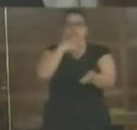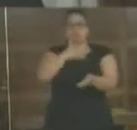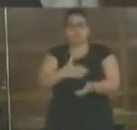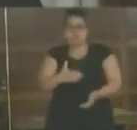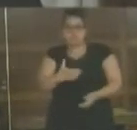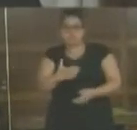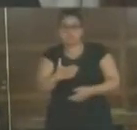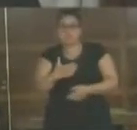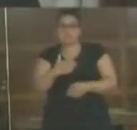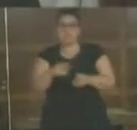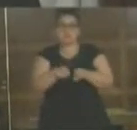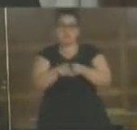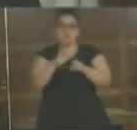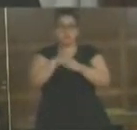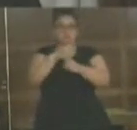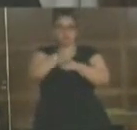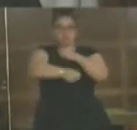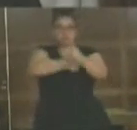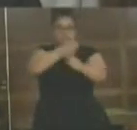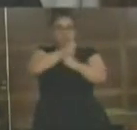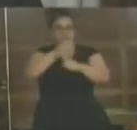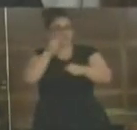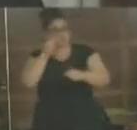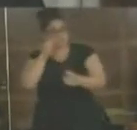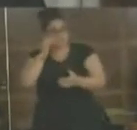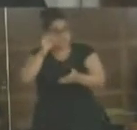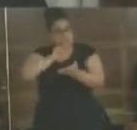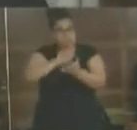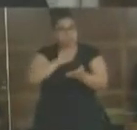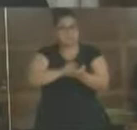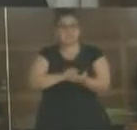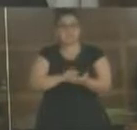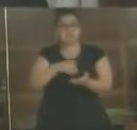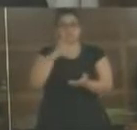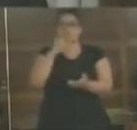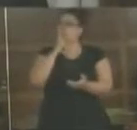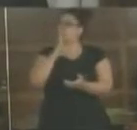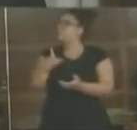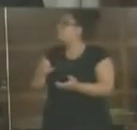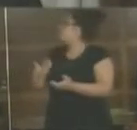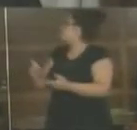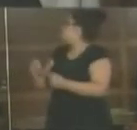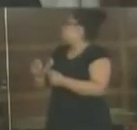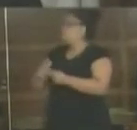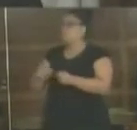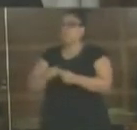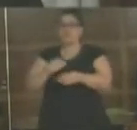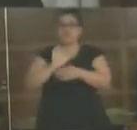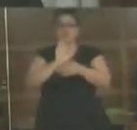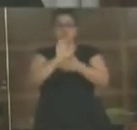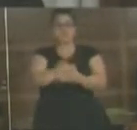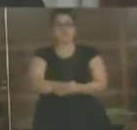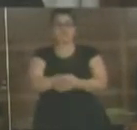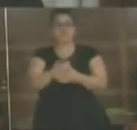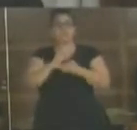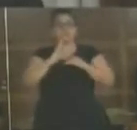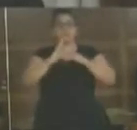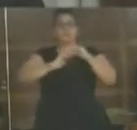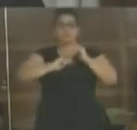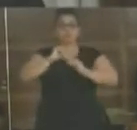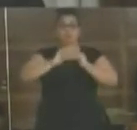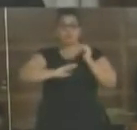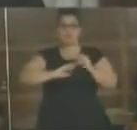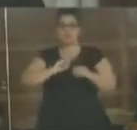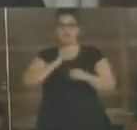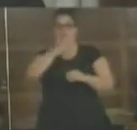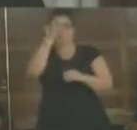o recurso do ano que vem, para que realmente seja feito em prol do trabalhador, em prol do desempregado, em